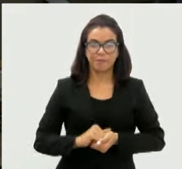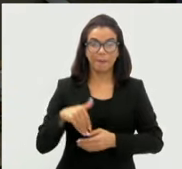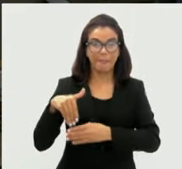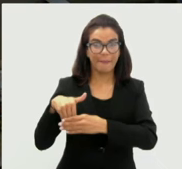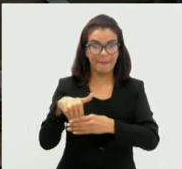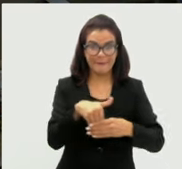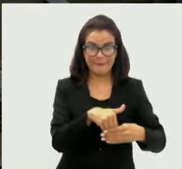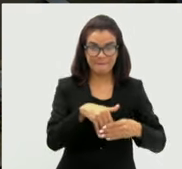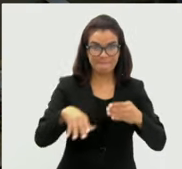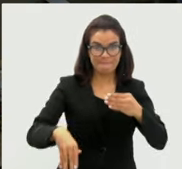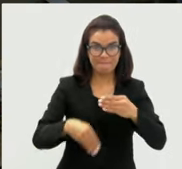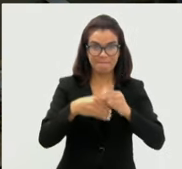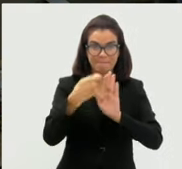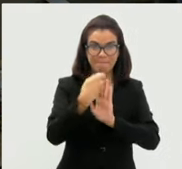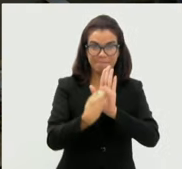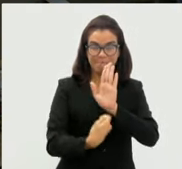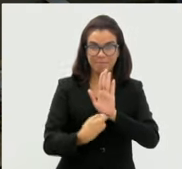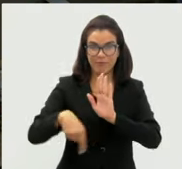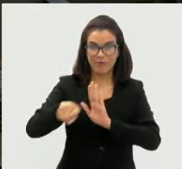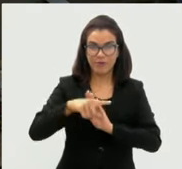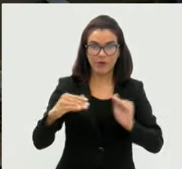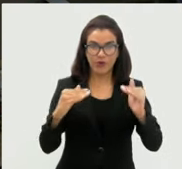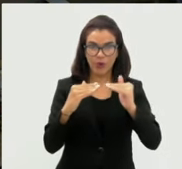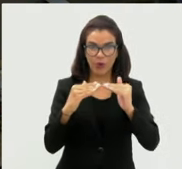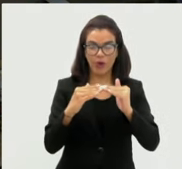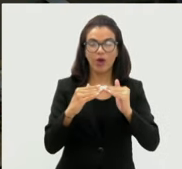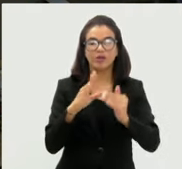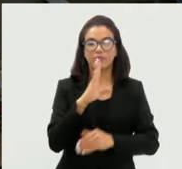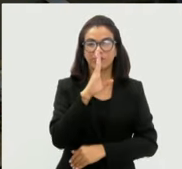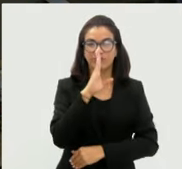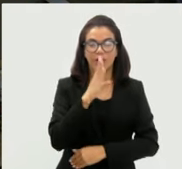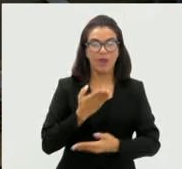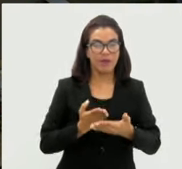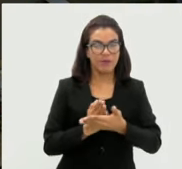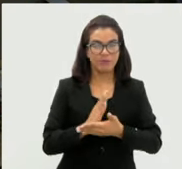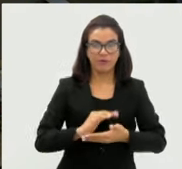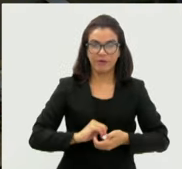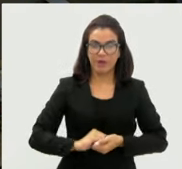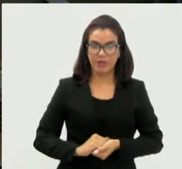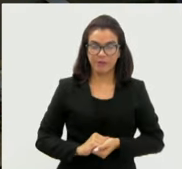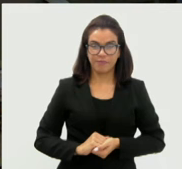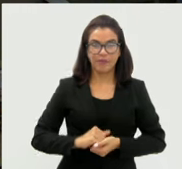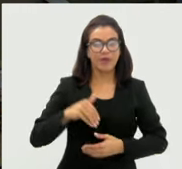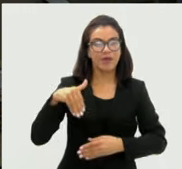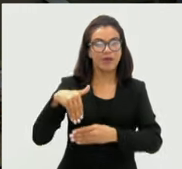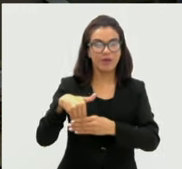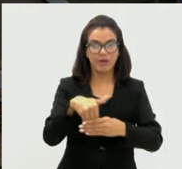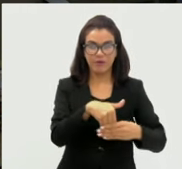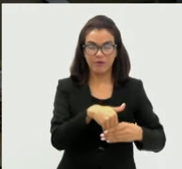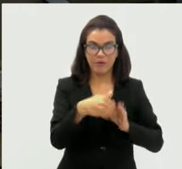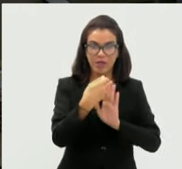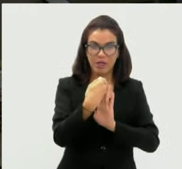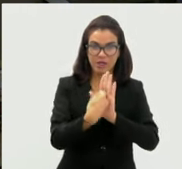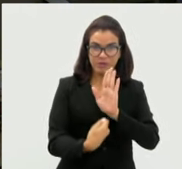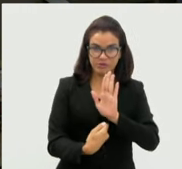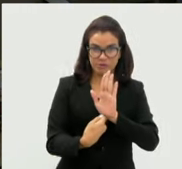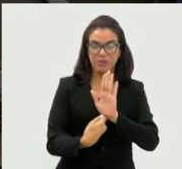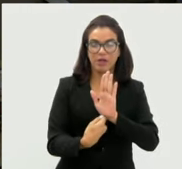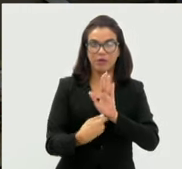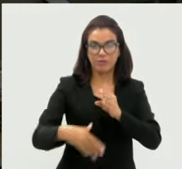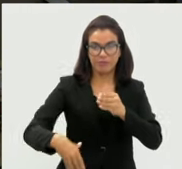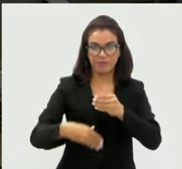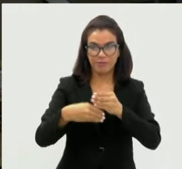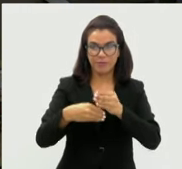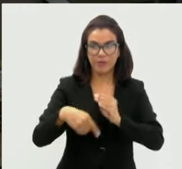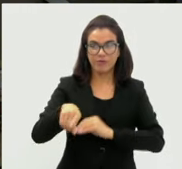votação, emenda de redação. Senhores que aprovam, permaneçam como estão. Aprovada. Em votação, redação do vencido, assim emendado. Senhores